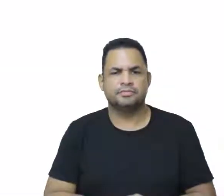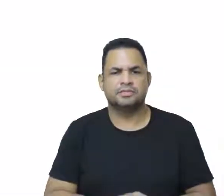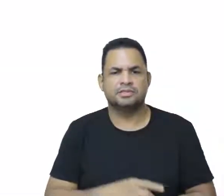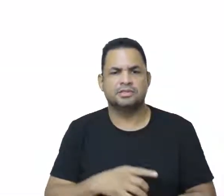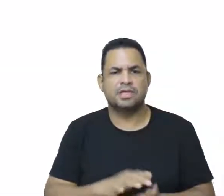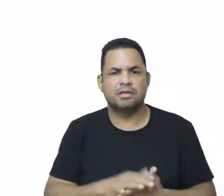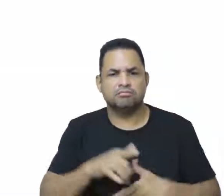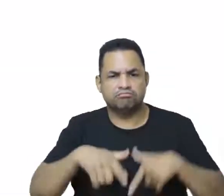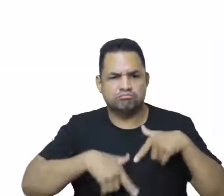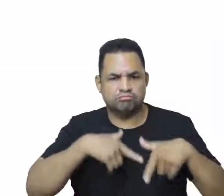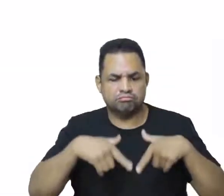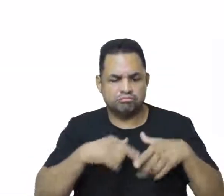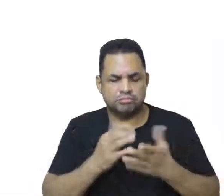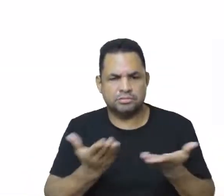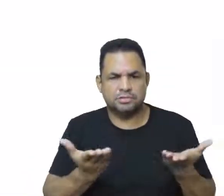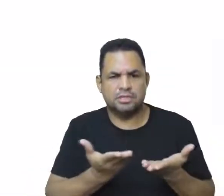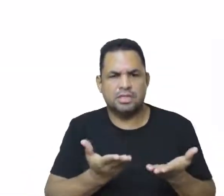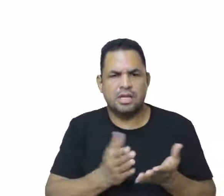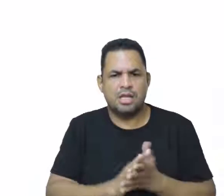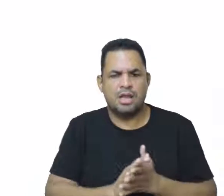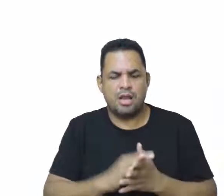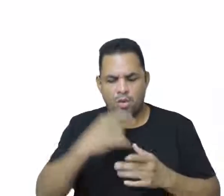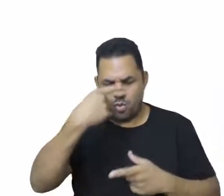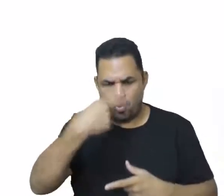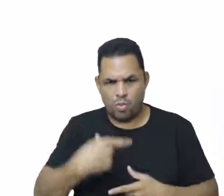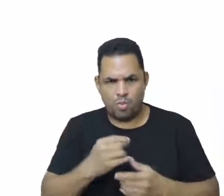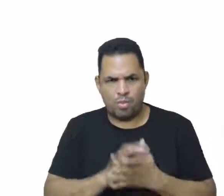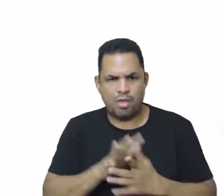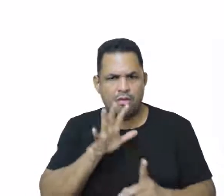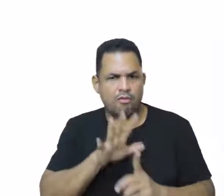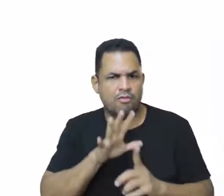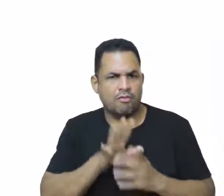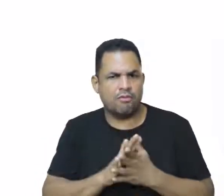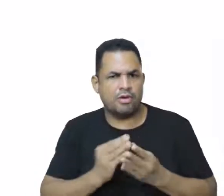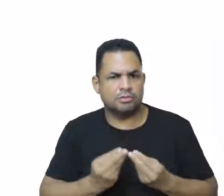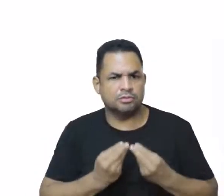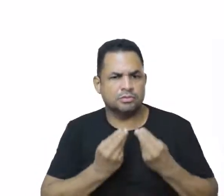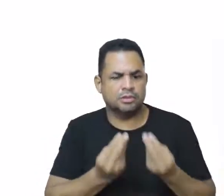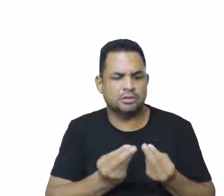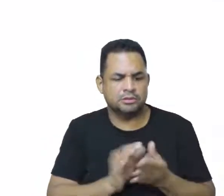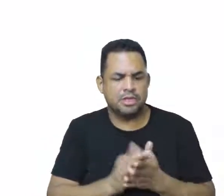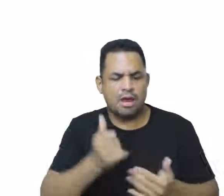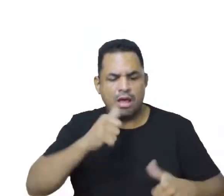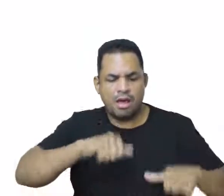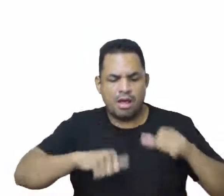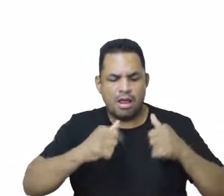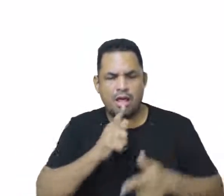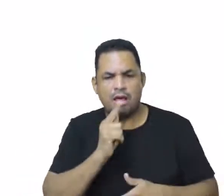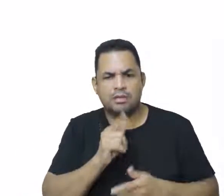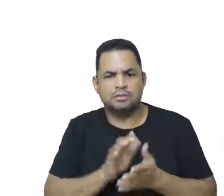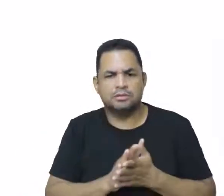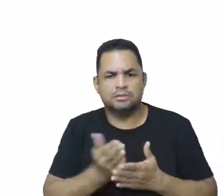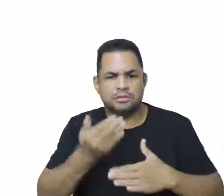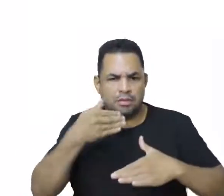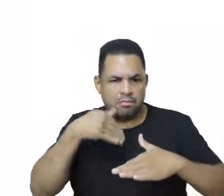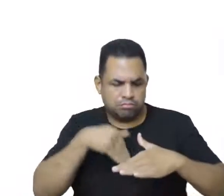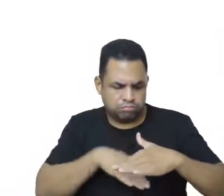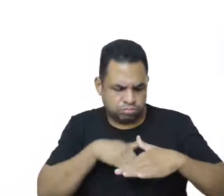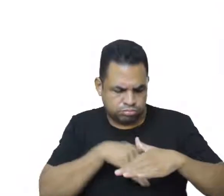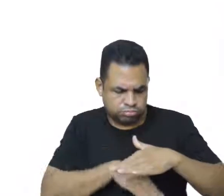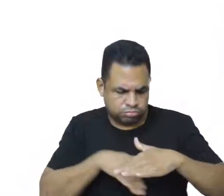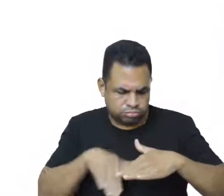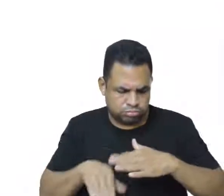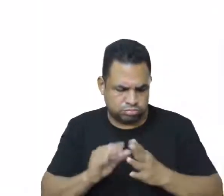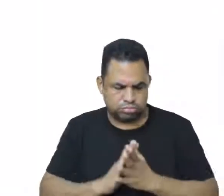As atividades humanas vêm afetando a disponibilidade e a qualidade tanto das águas superficiais como das águas